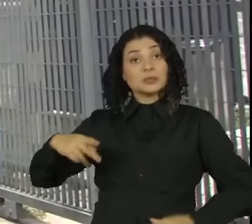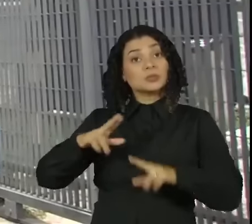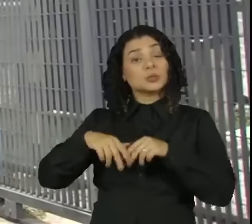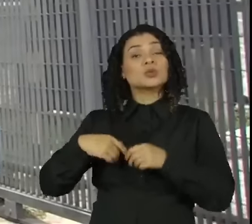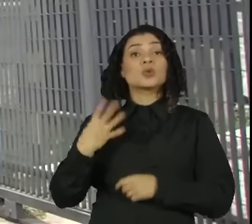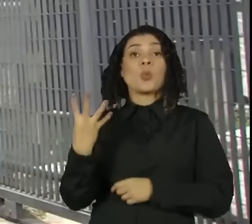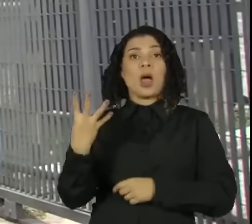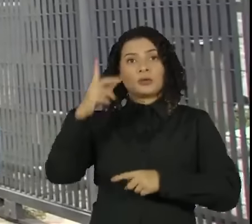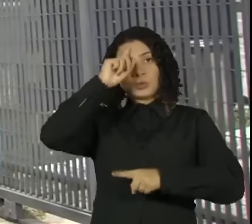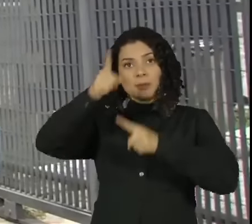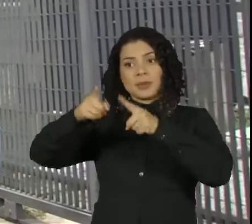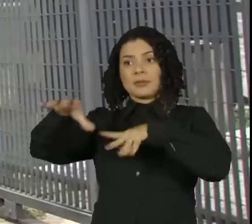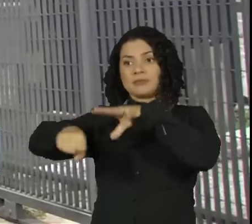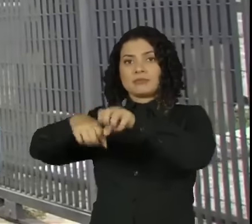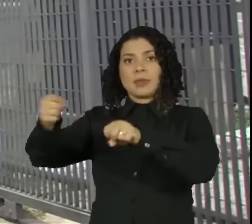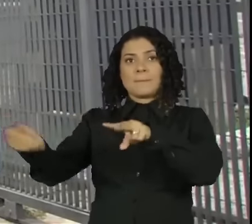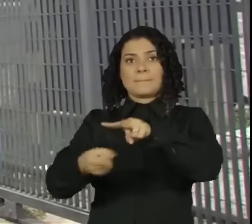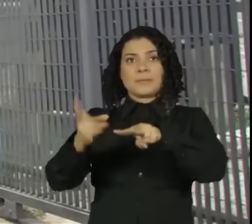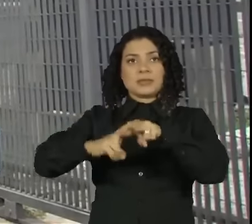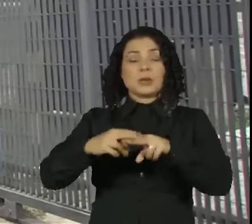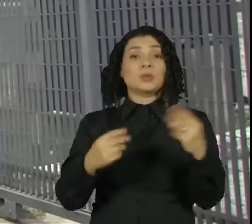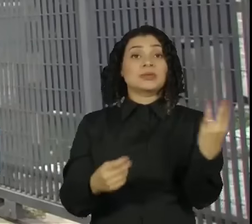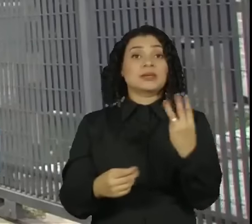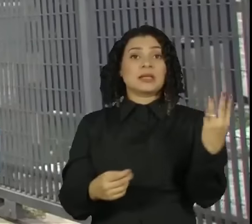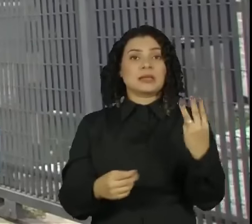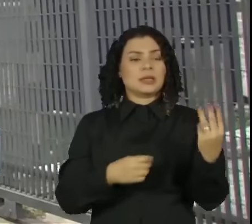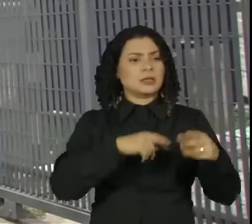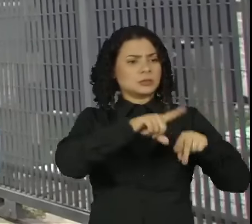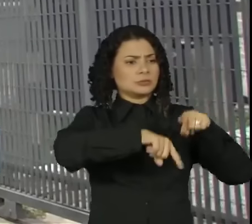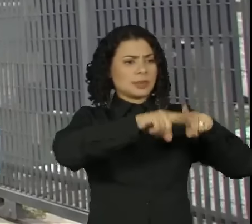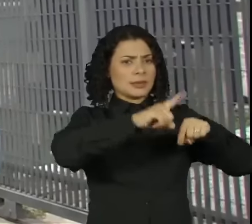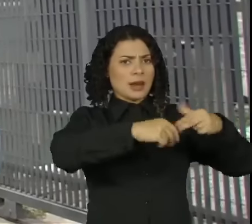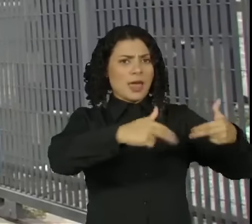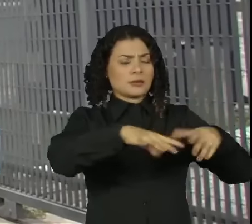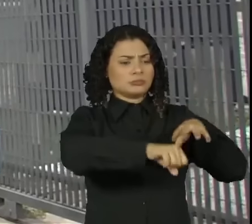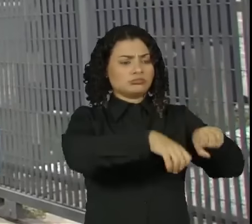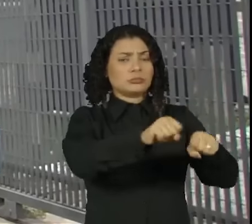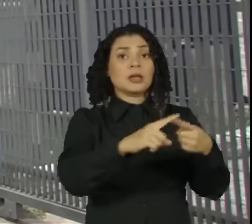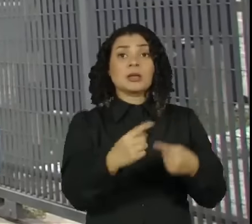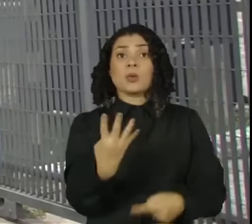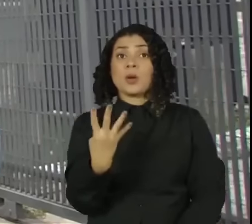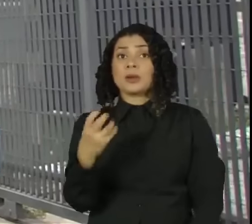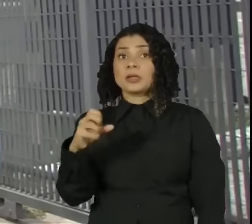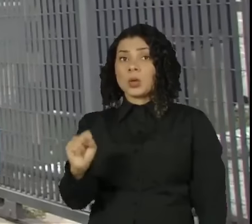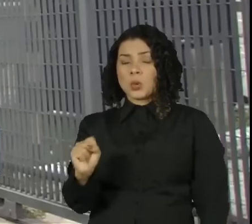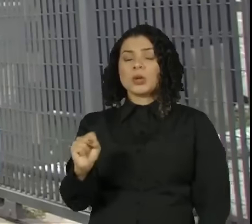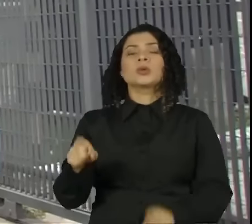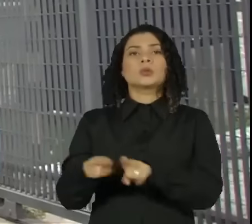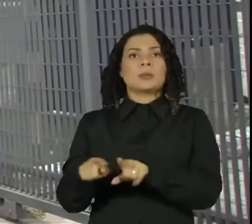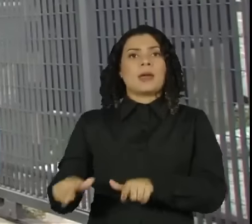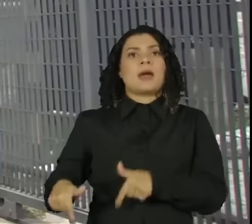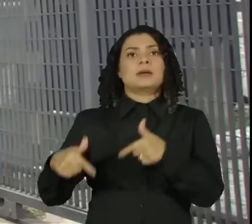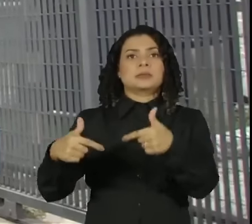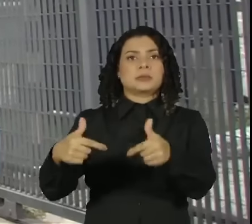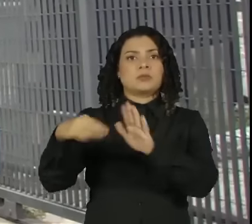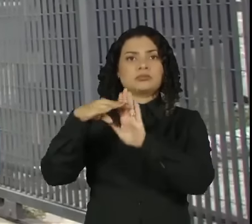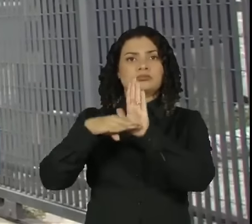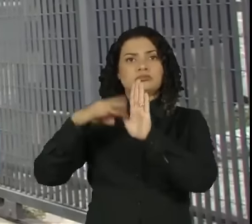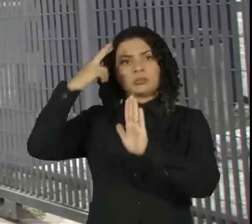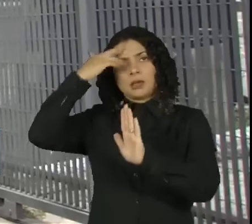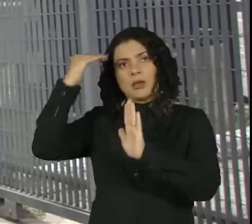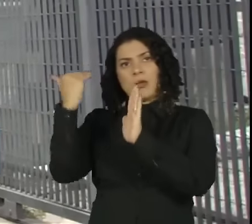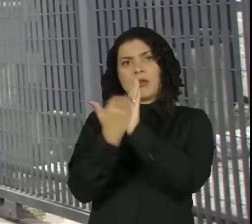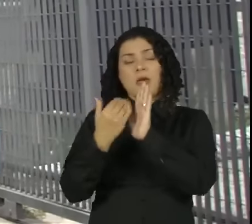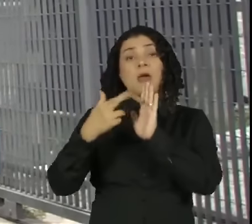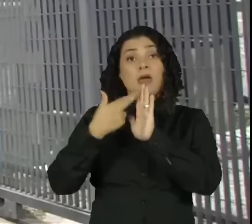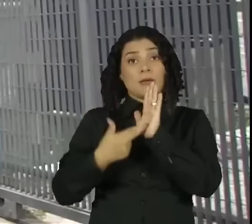mandados de prisão preventiva, 33 de busca e apreensão, além de 48 medidas cautelares alternativas.